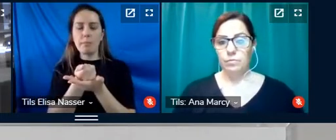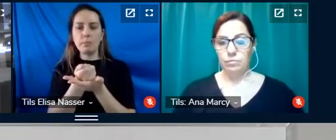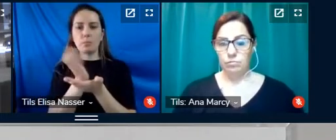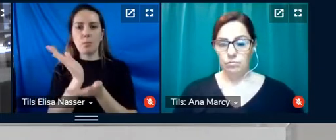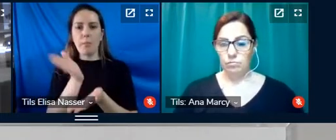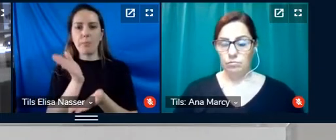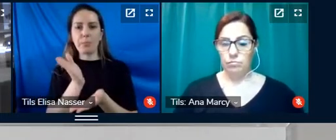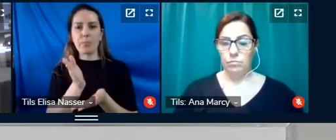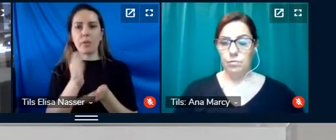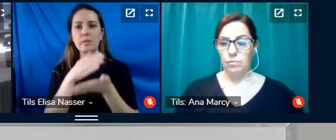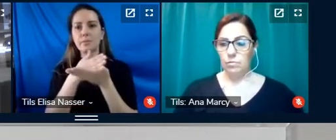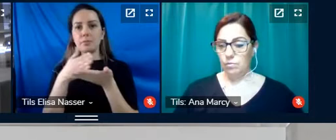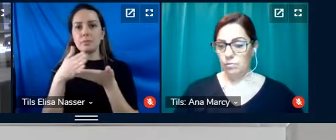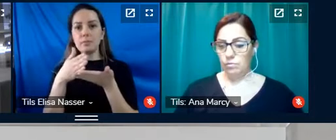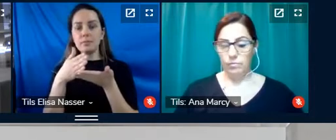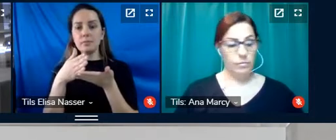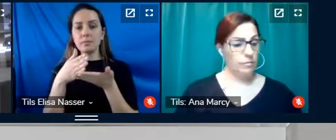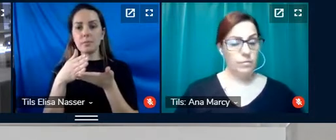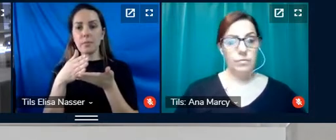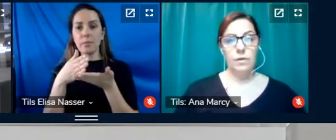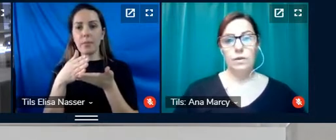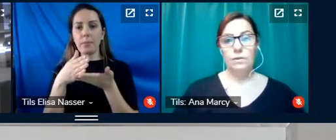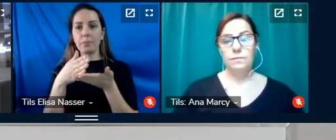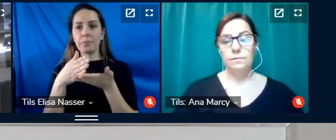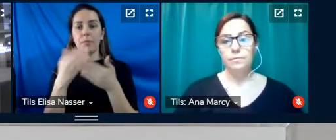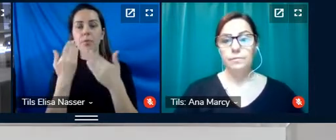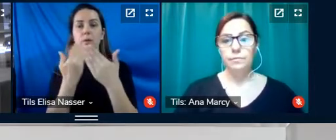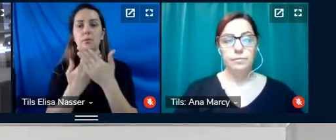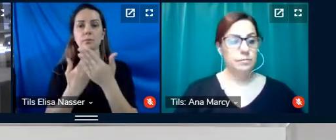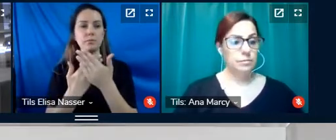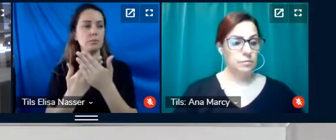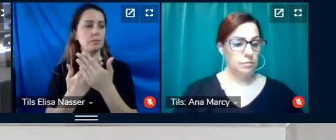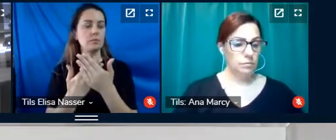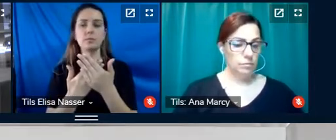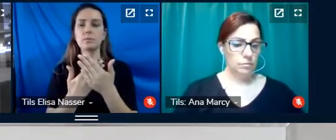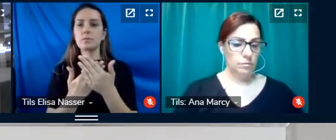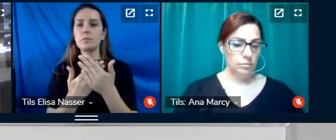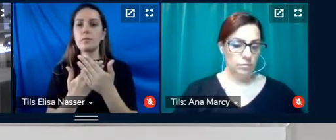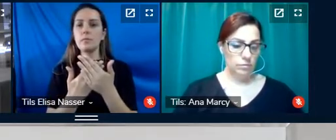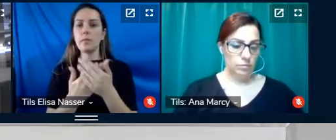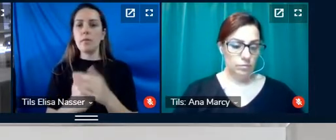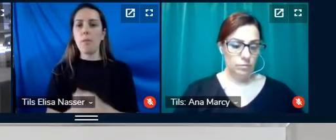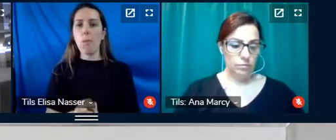e vamos começar então a nossa aula.